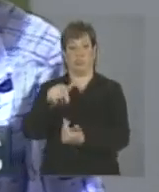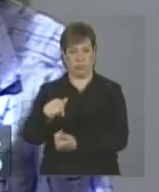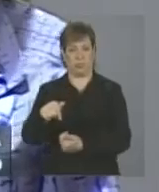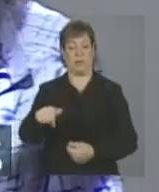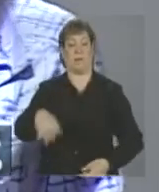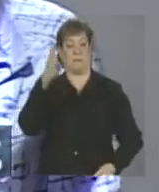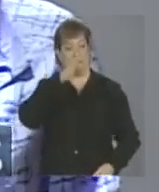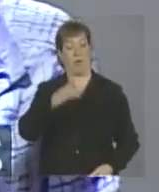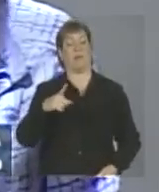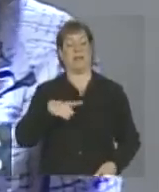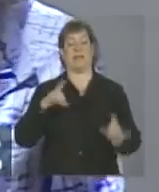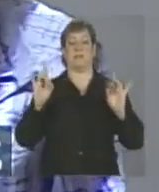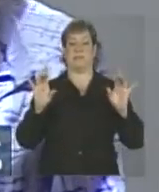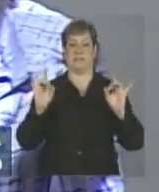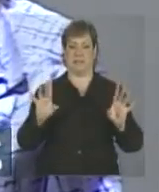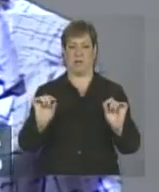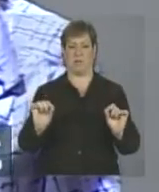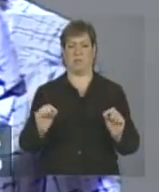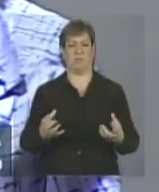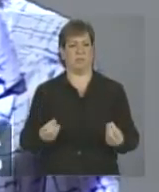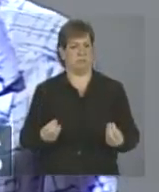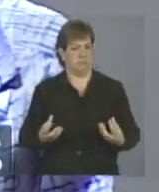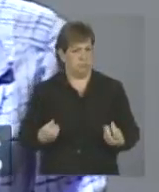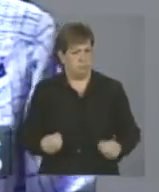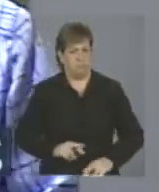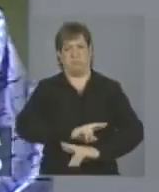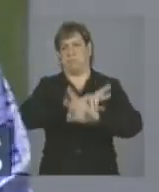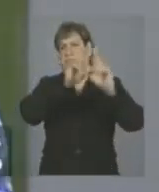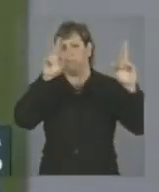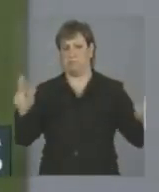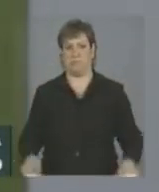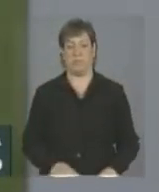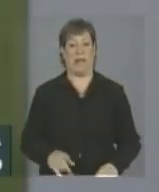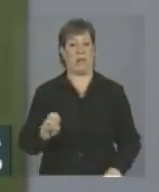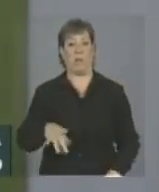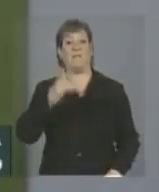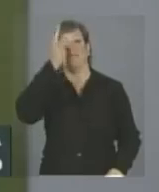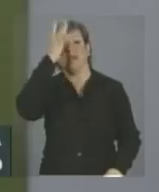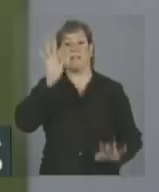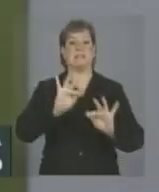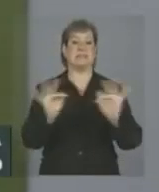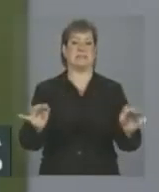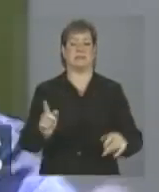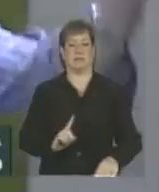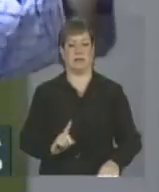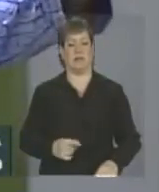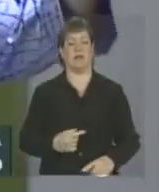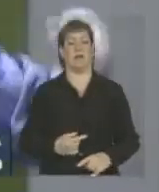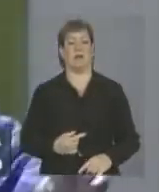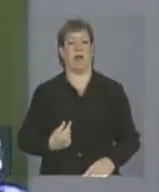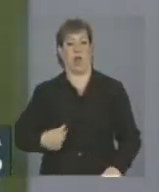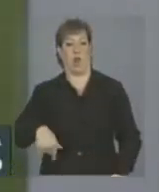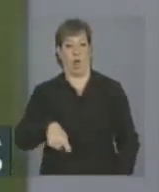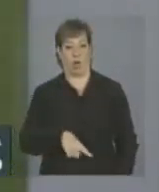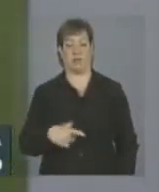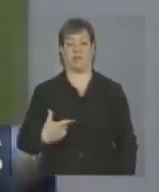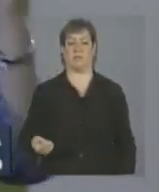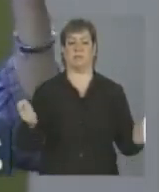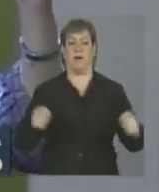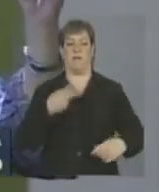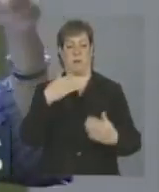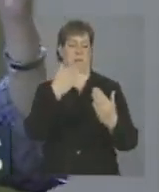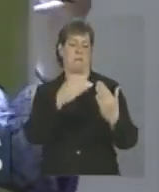especial, extremamente complexo. Não é um papel simples que nós podemos fazer uma lista